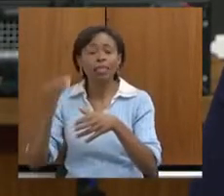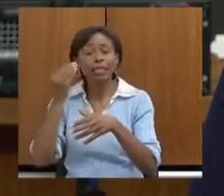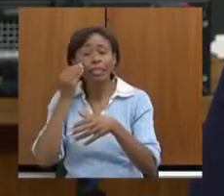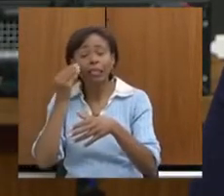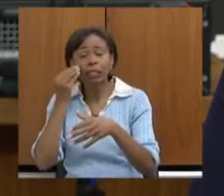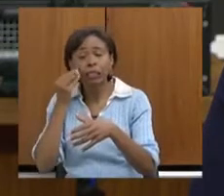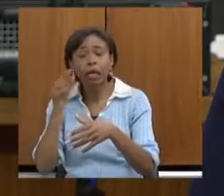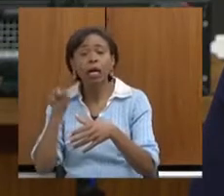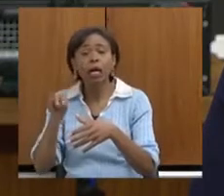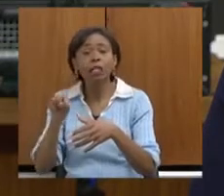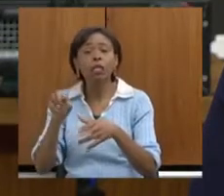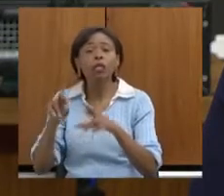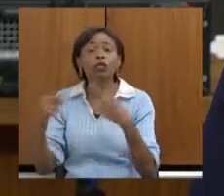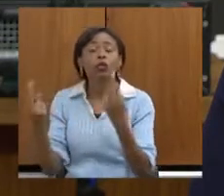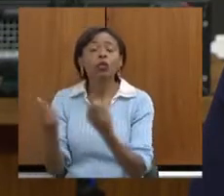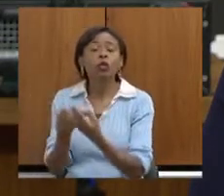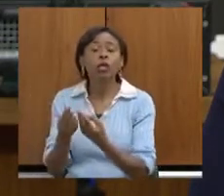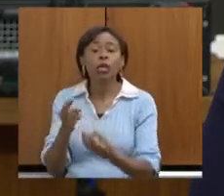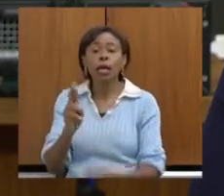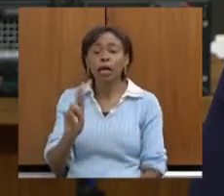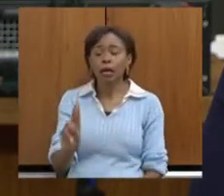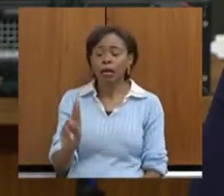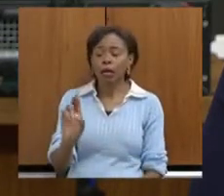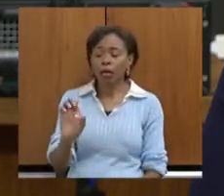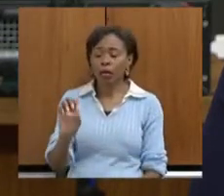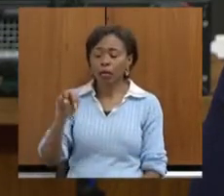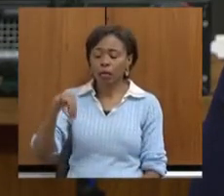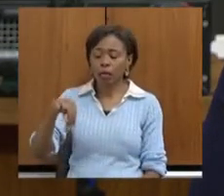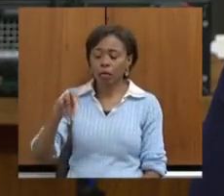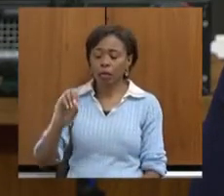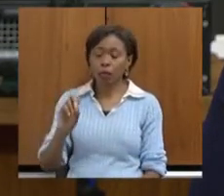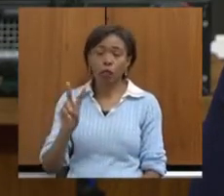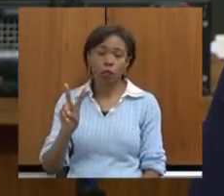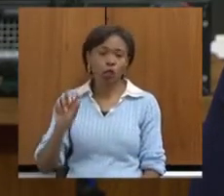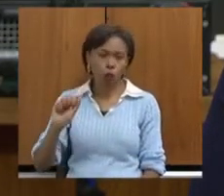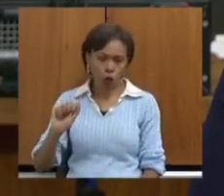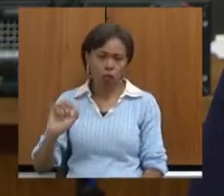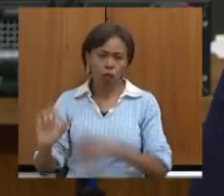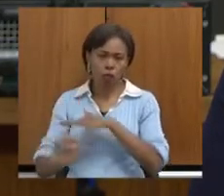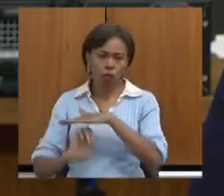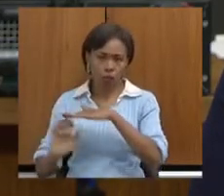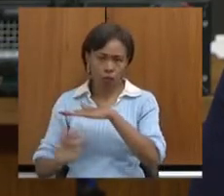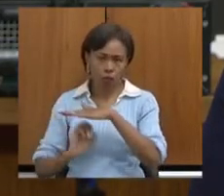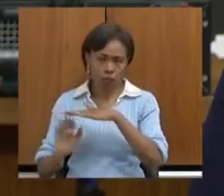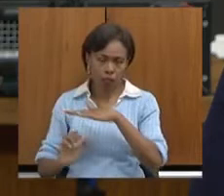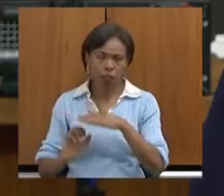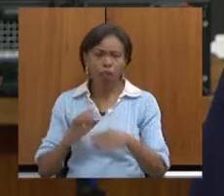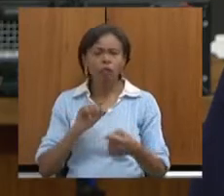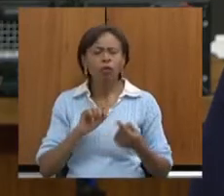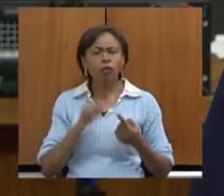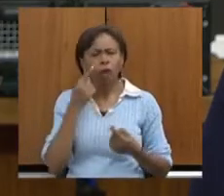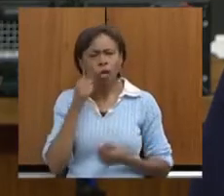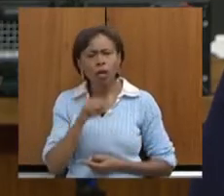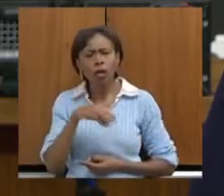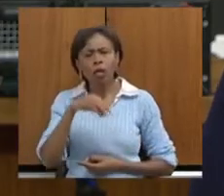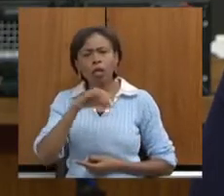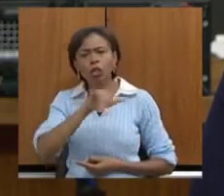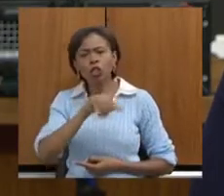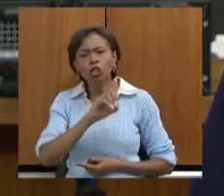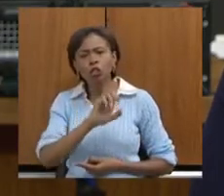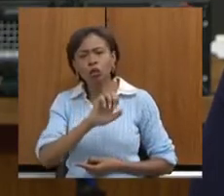lá juntar Fundação renova eu vejo aqui Joelma né Maria Célia